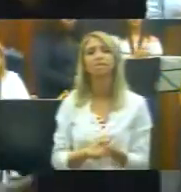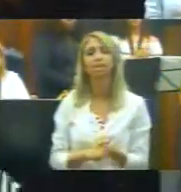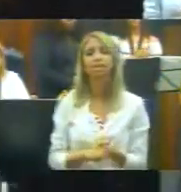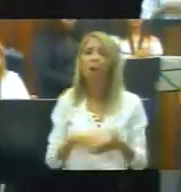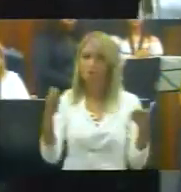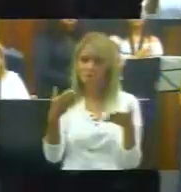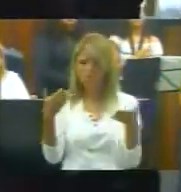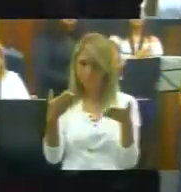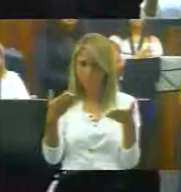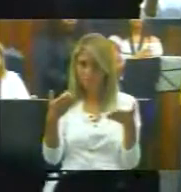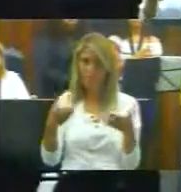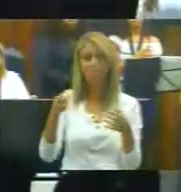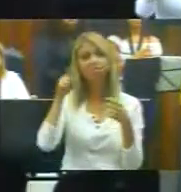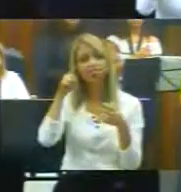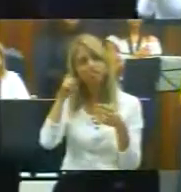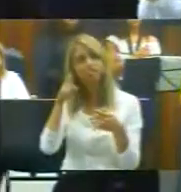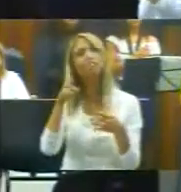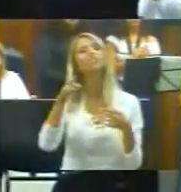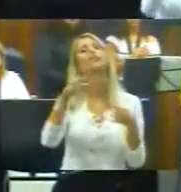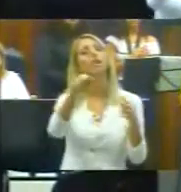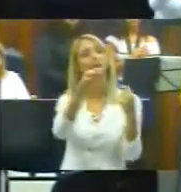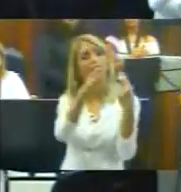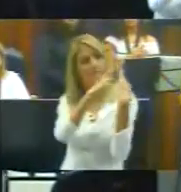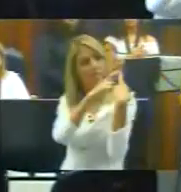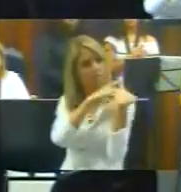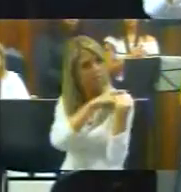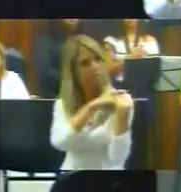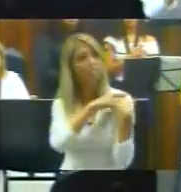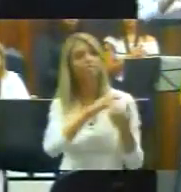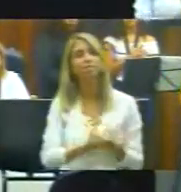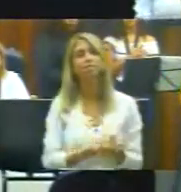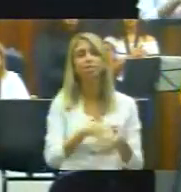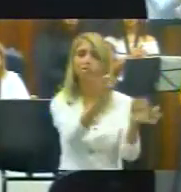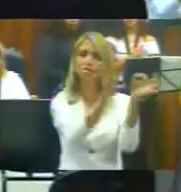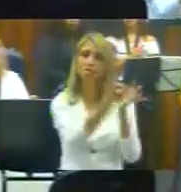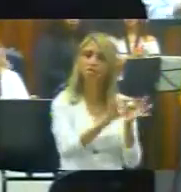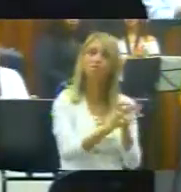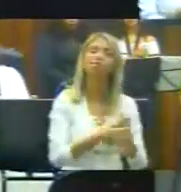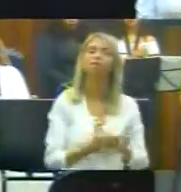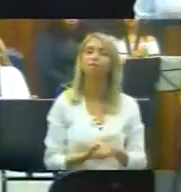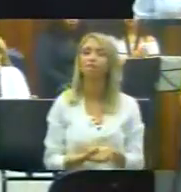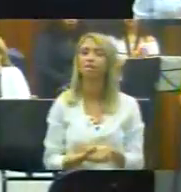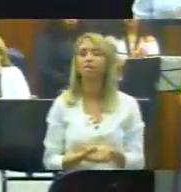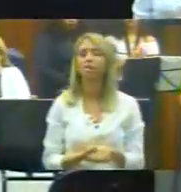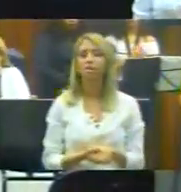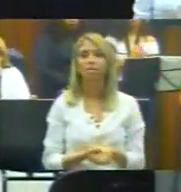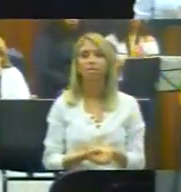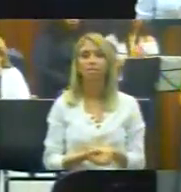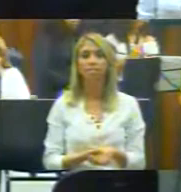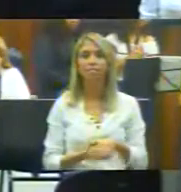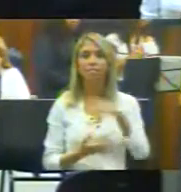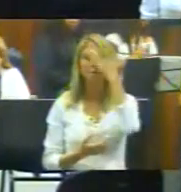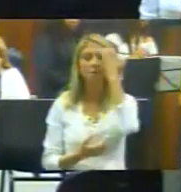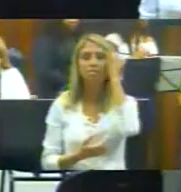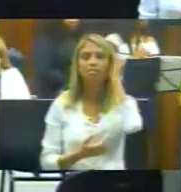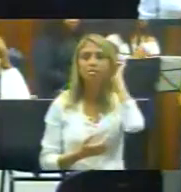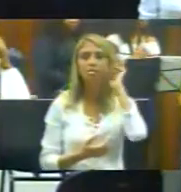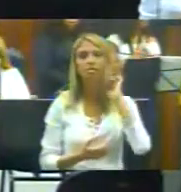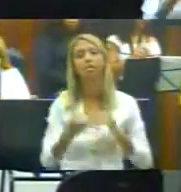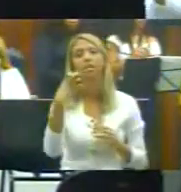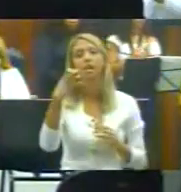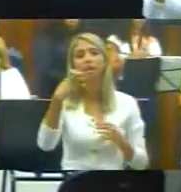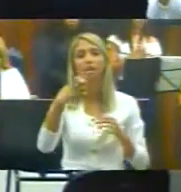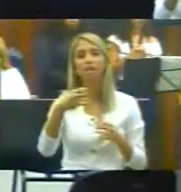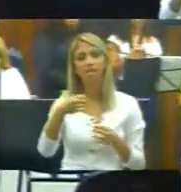você trouxe com muita garra esse projeto. E queria dizer, Luiz, que